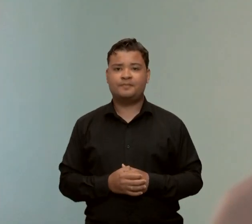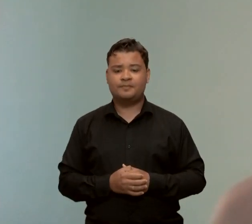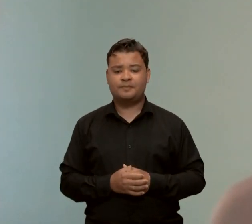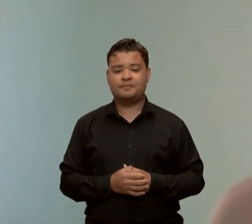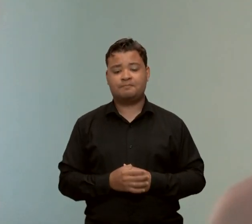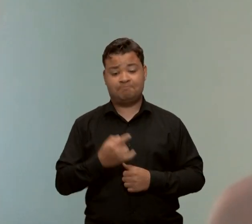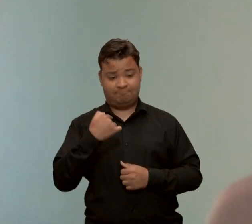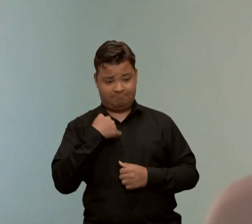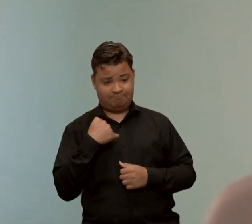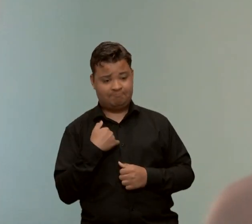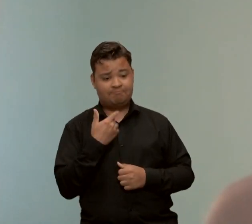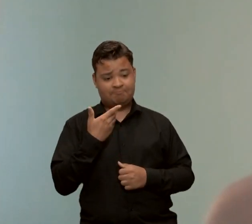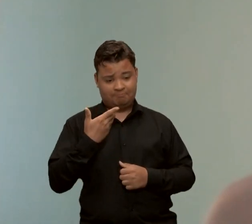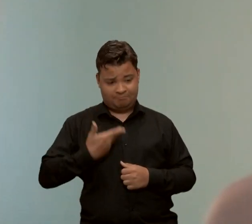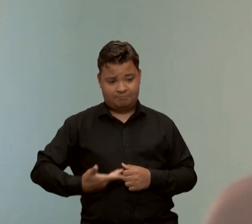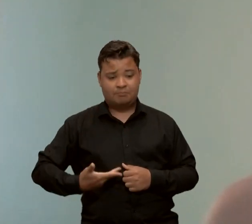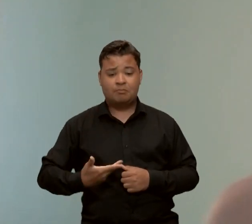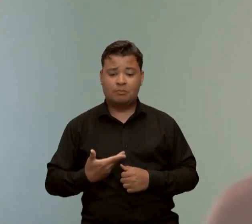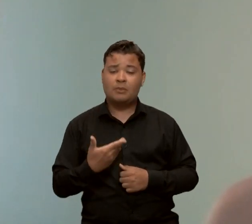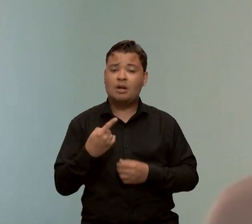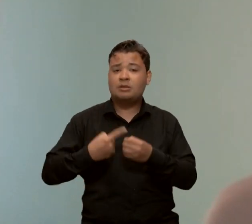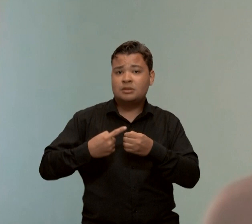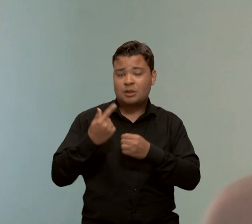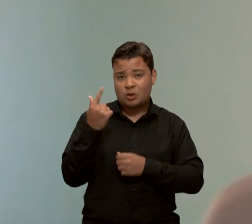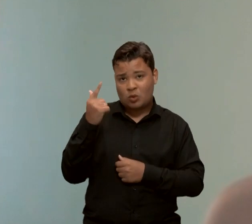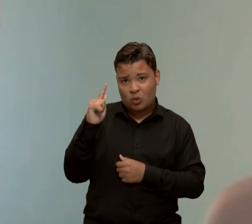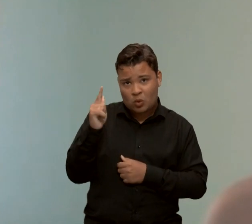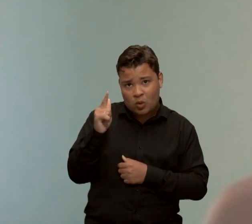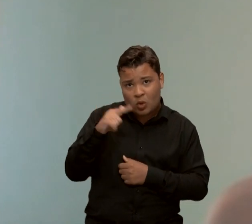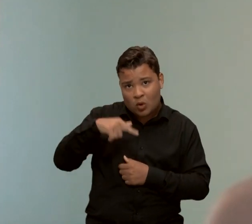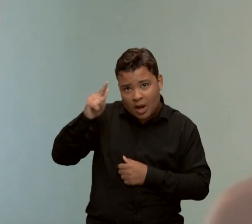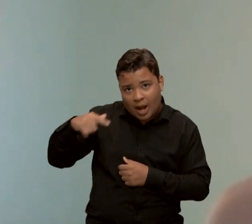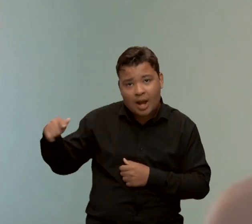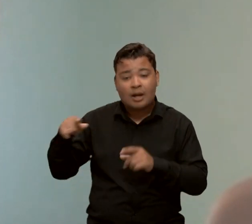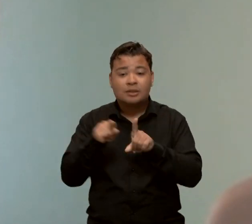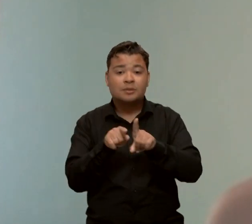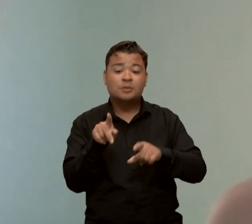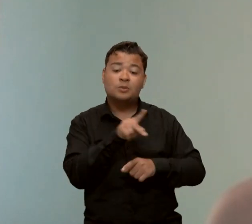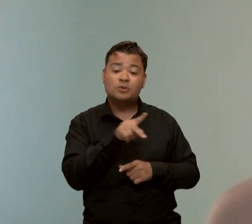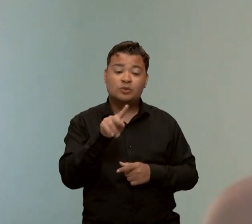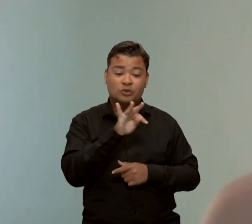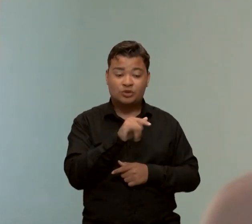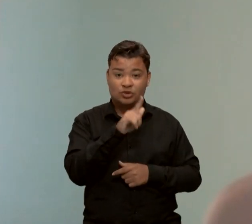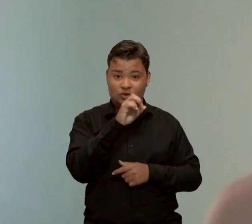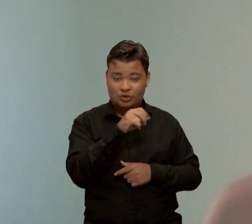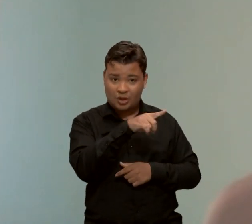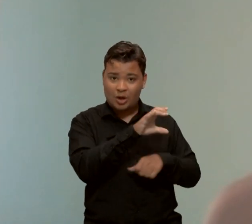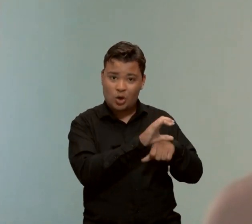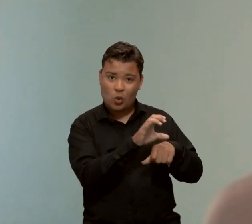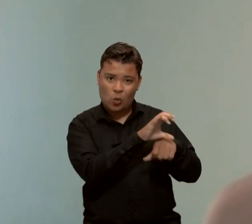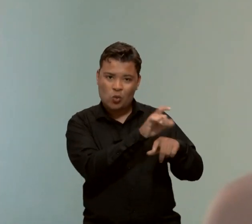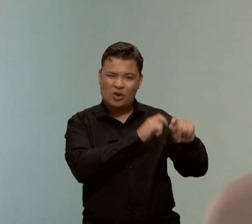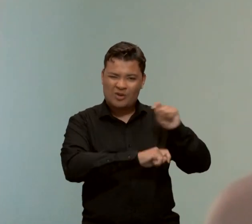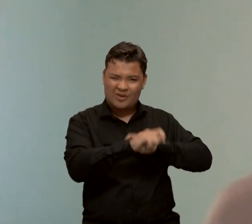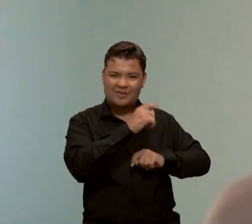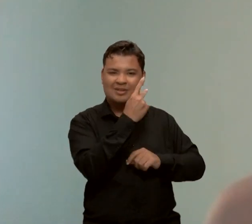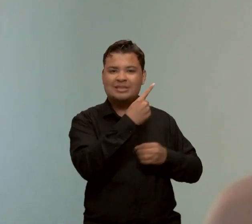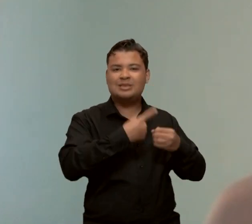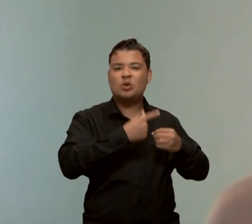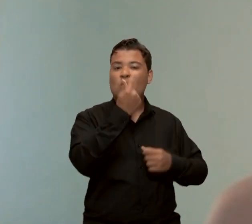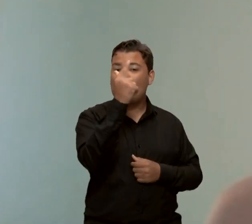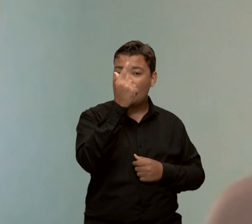Tanto eu, Jaqueline, aqui da cidade de Goiás, quanto o professor Tiago, que está conosco, do curso de Economia em Goiânia,